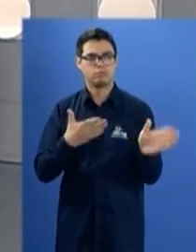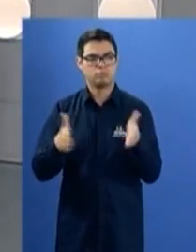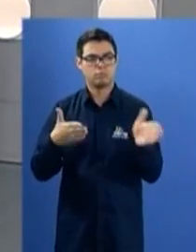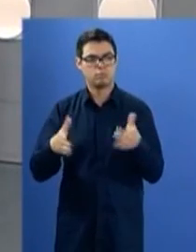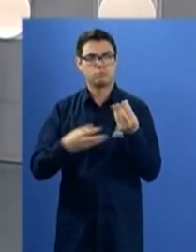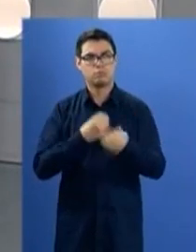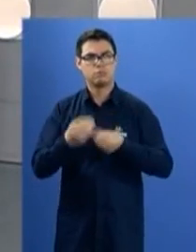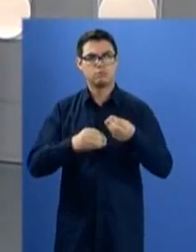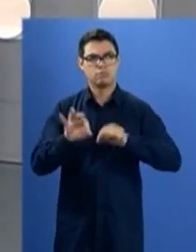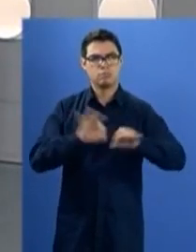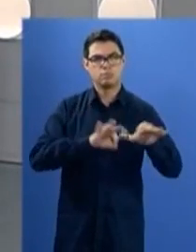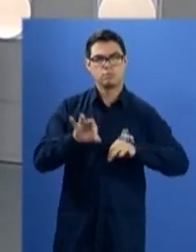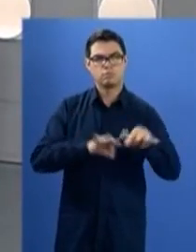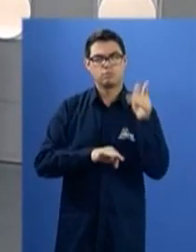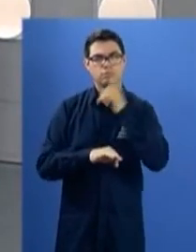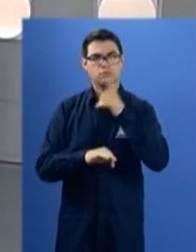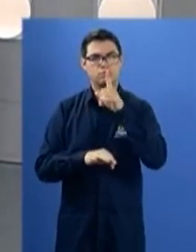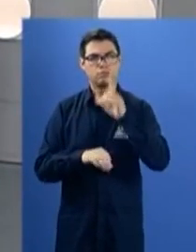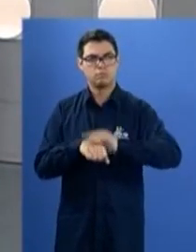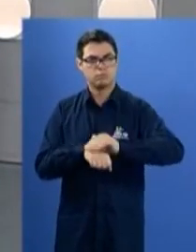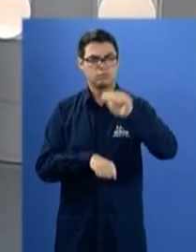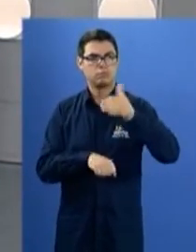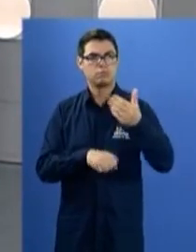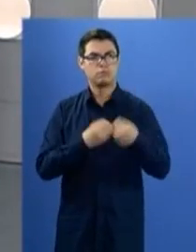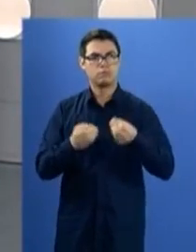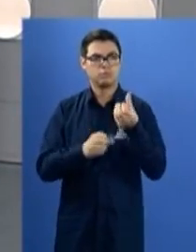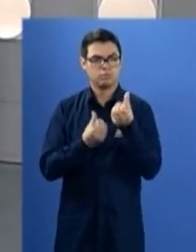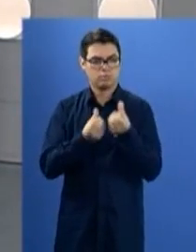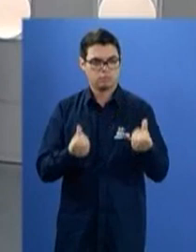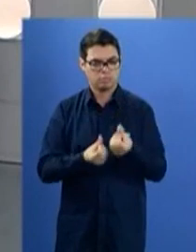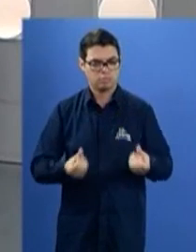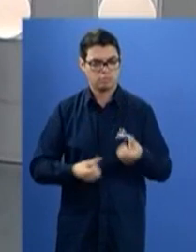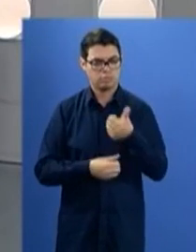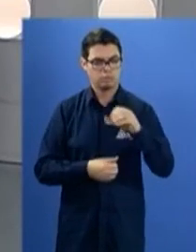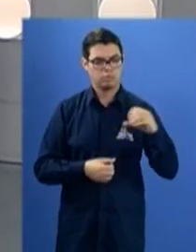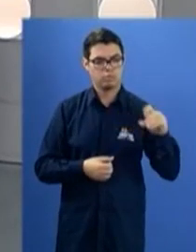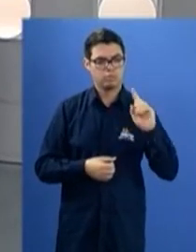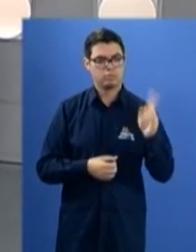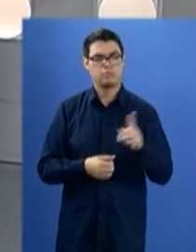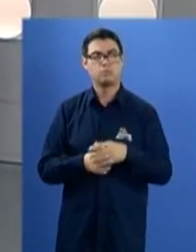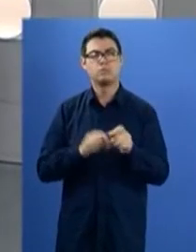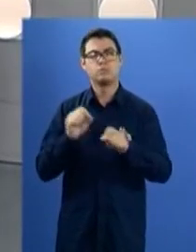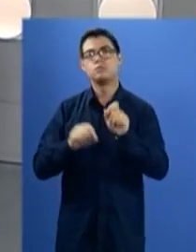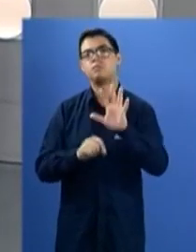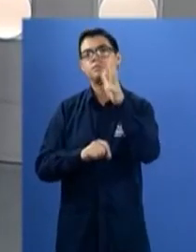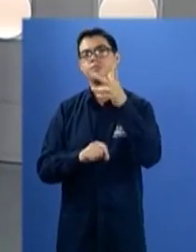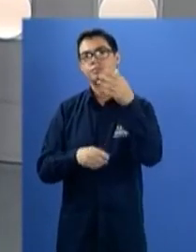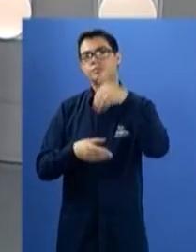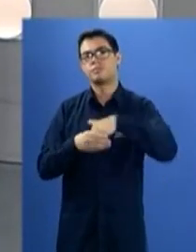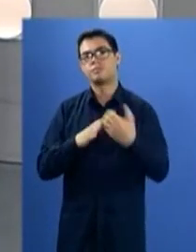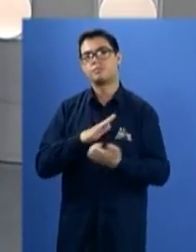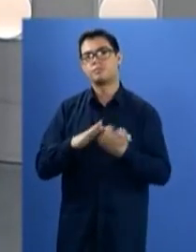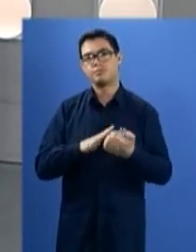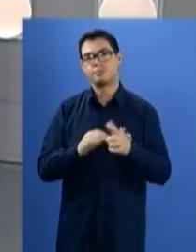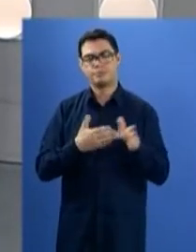produção se preparou para um volume semestral de 100 mil unidades. O que é que vai acontecer